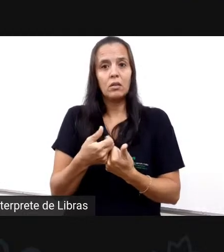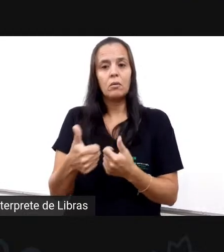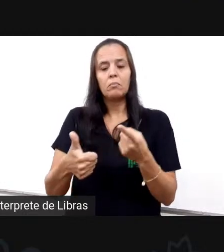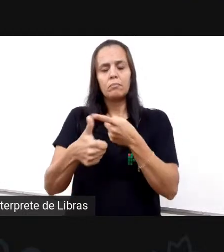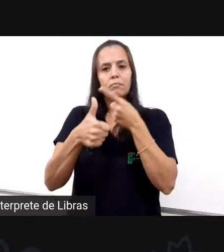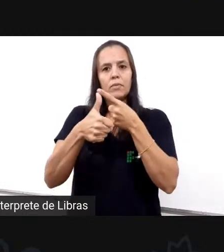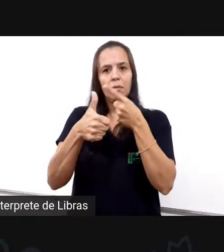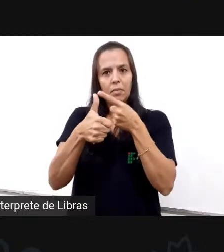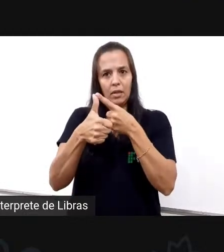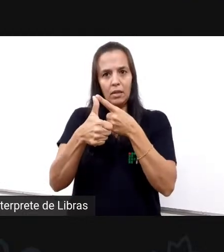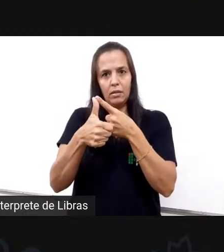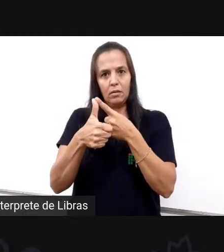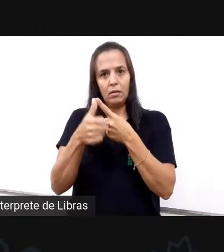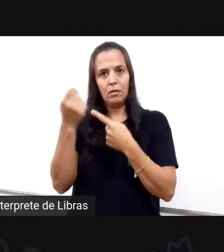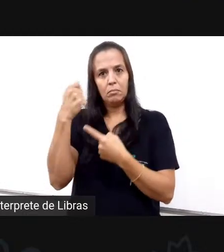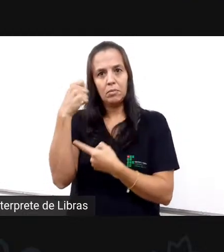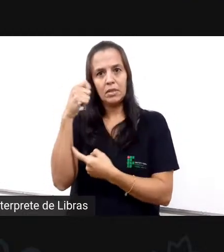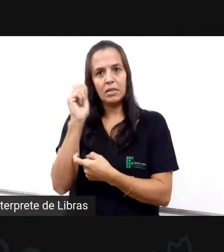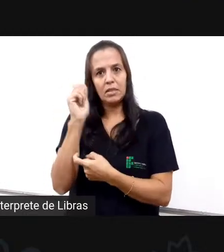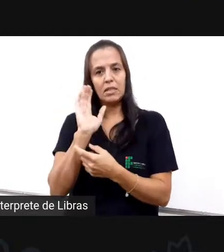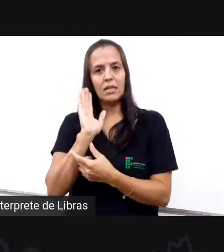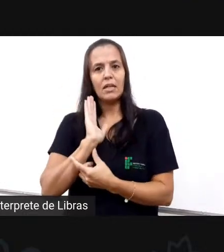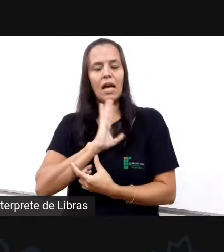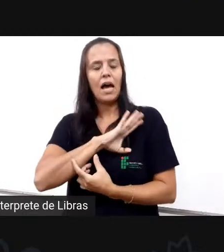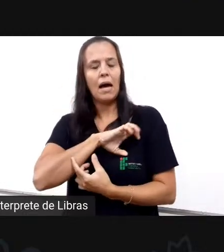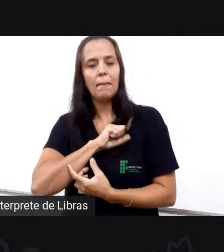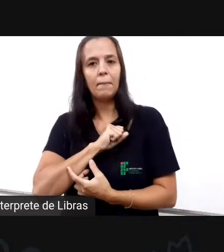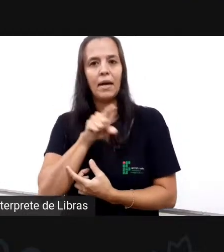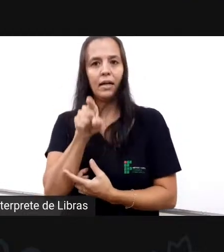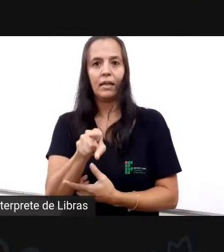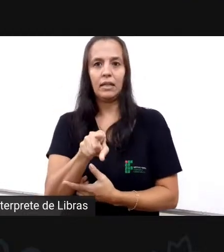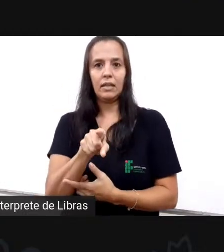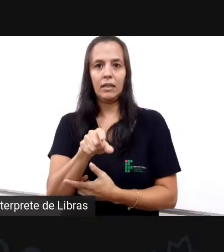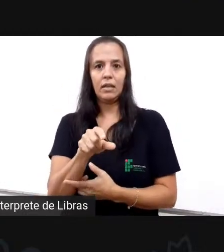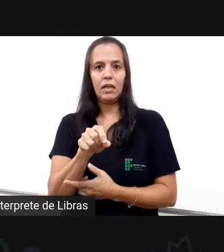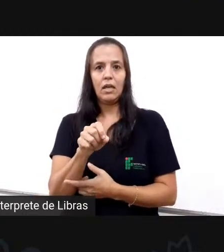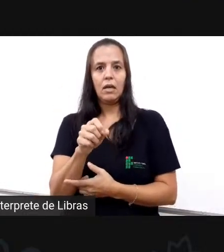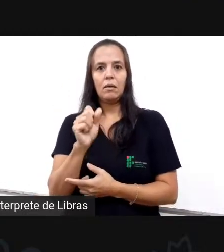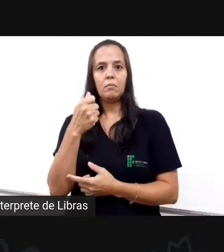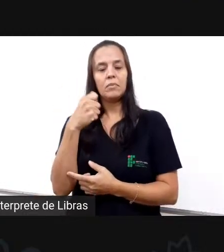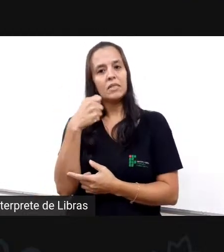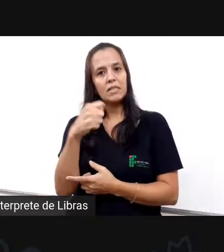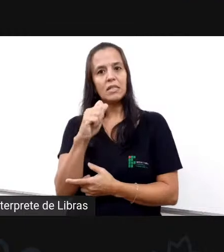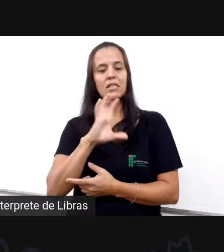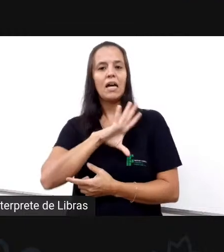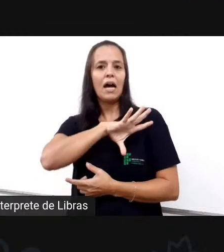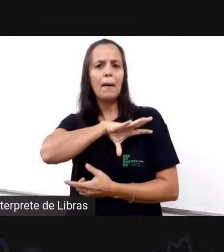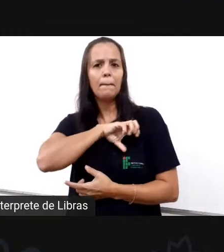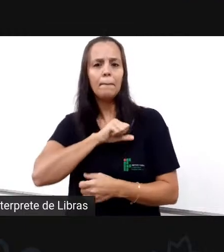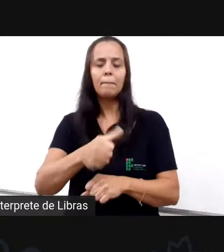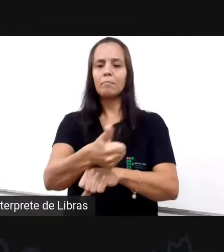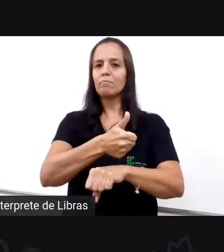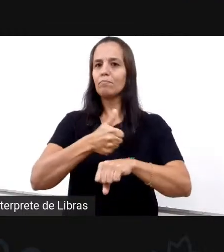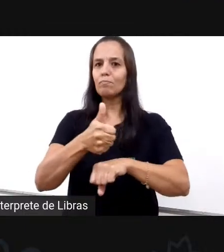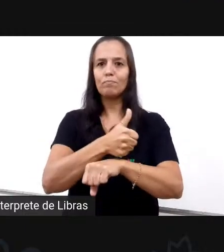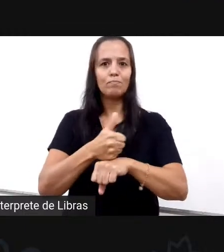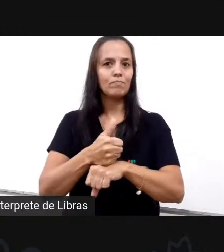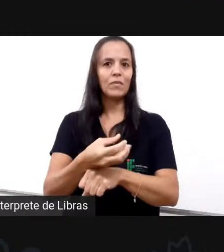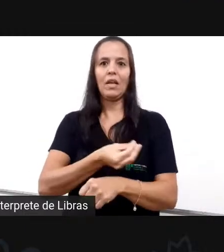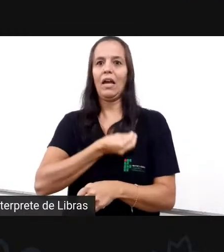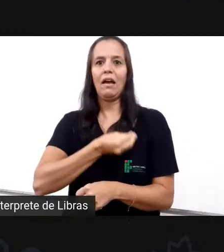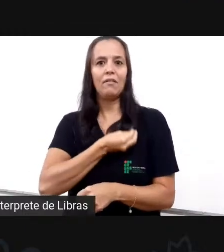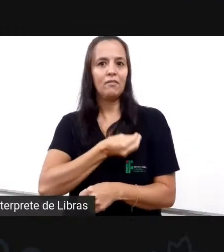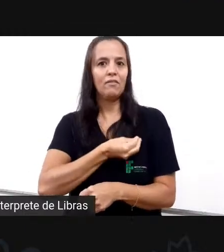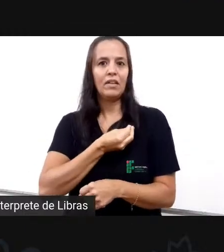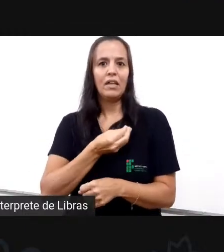vocês precisam se apaixonar por ele. Ou seja, apaixonem-se pela sua profissão, pela sua vida.